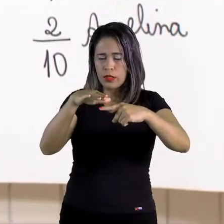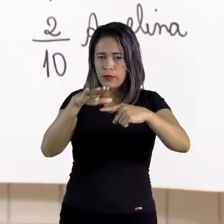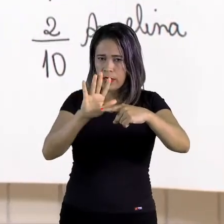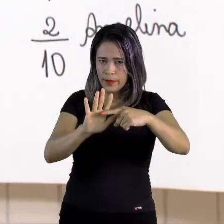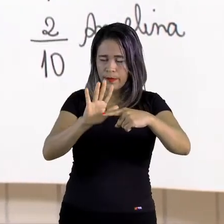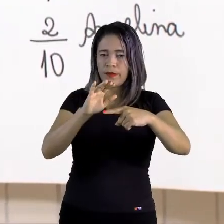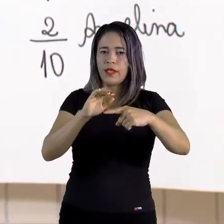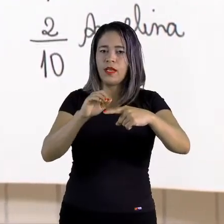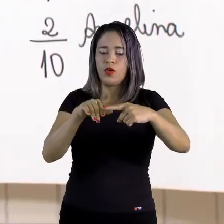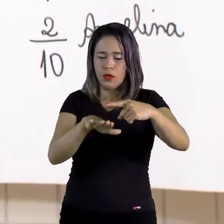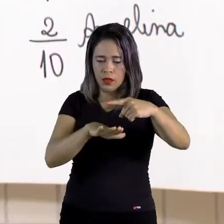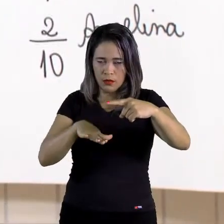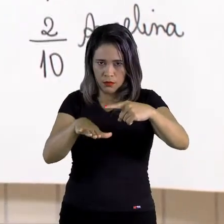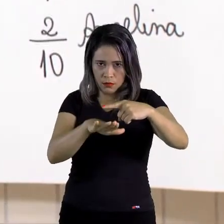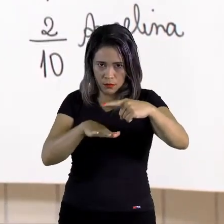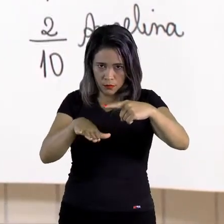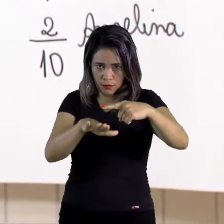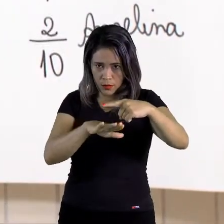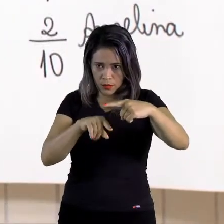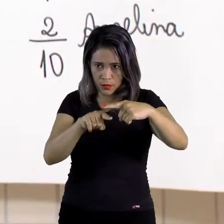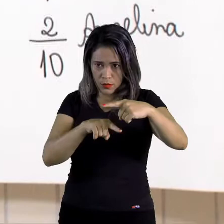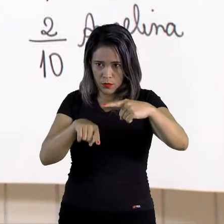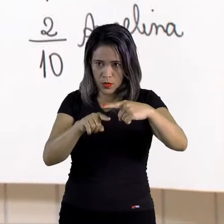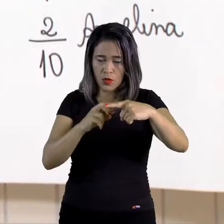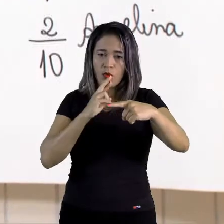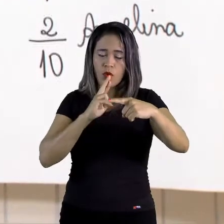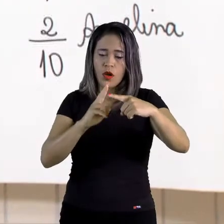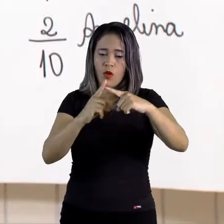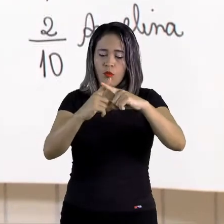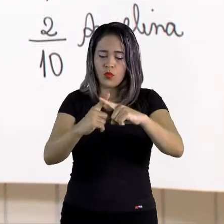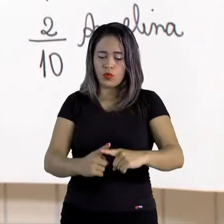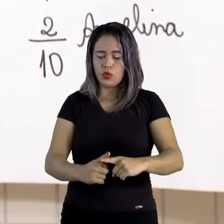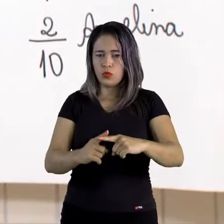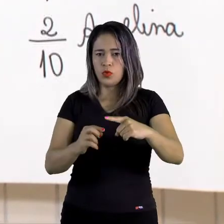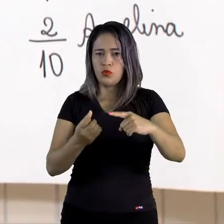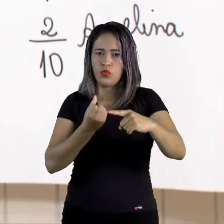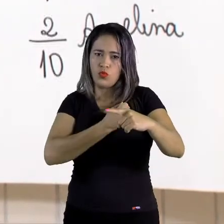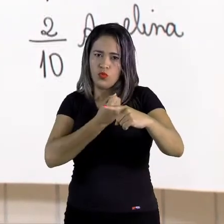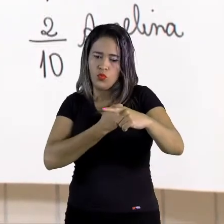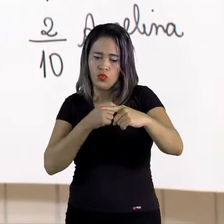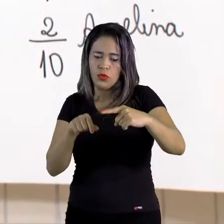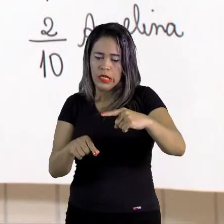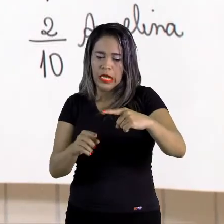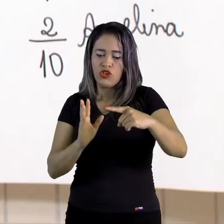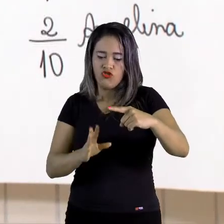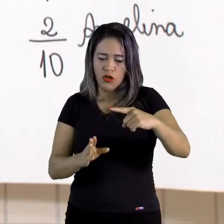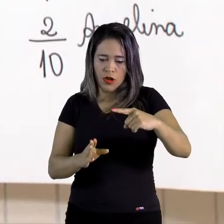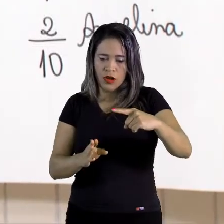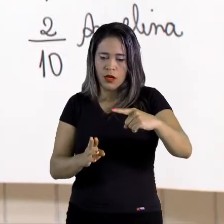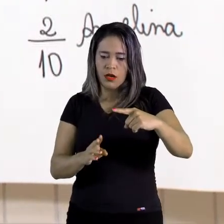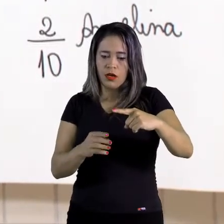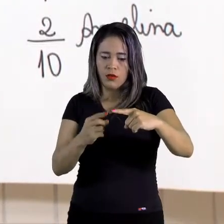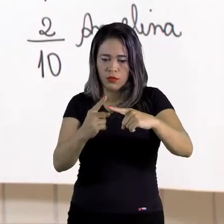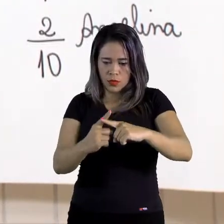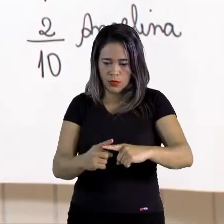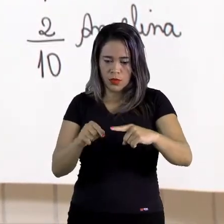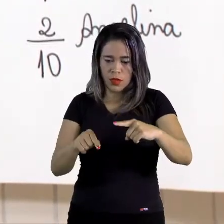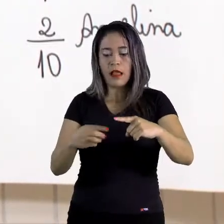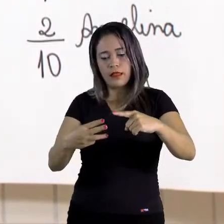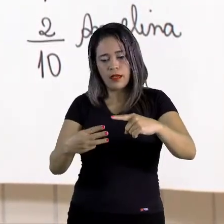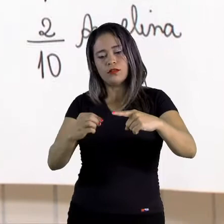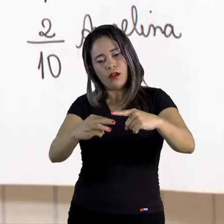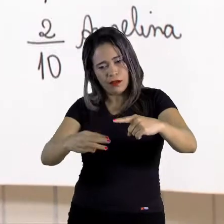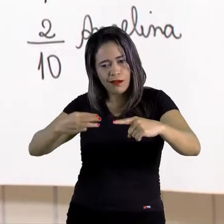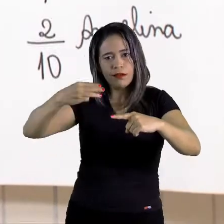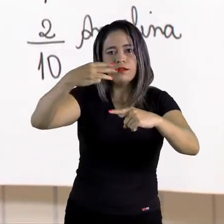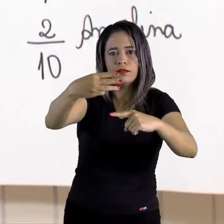se o denominador eu multiplico por um número, o numerador também vai ser por esse mesmo número. 3 vezes